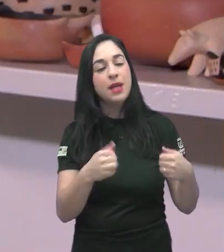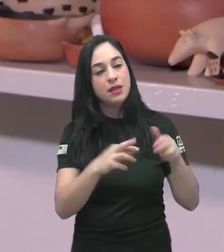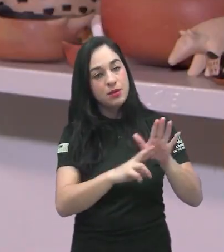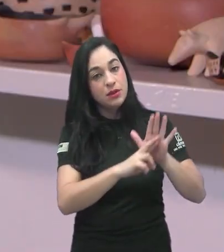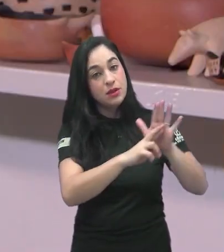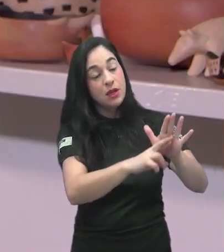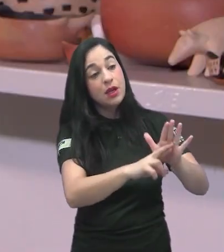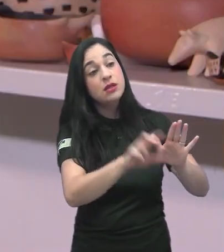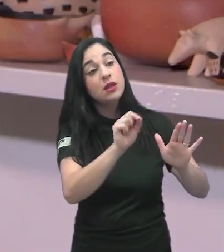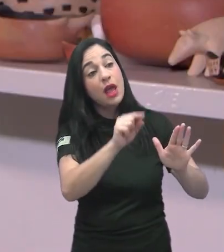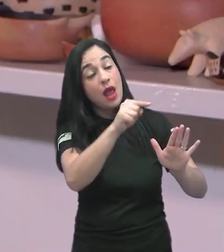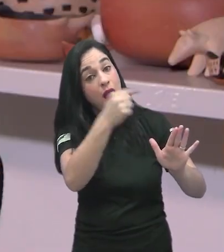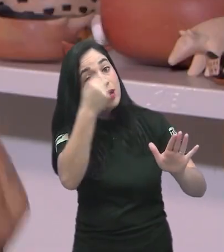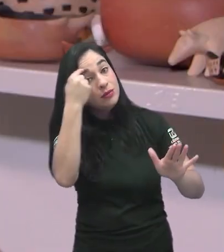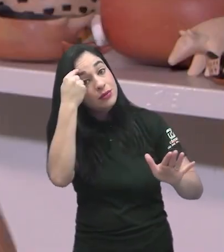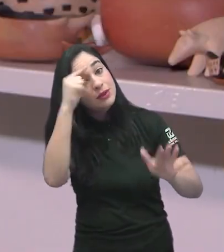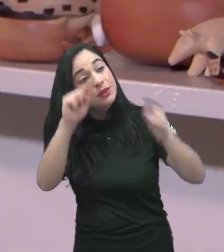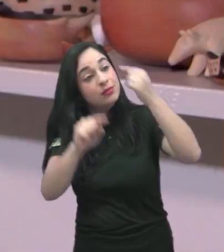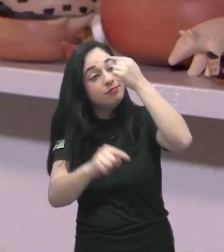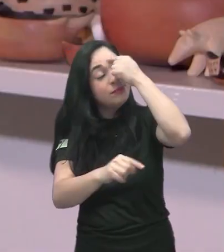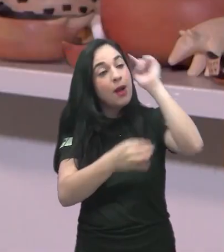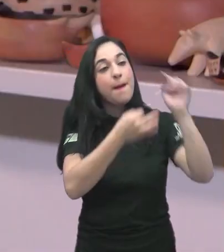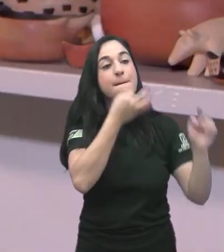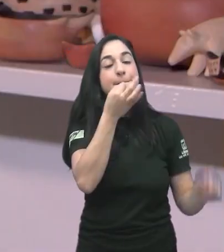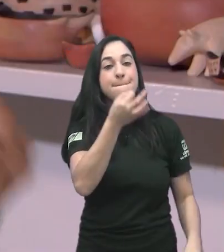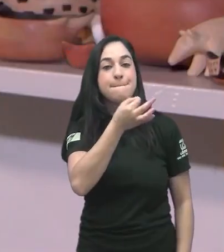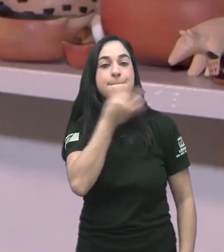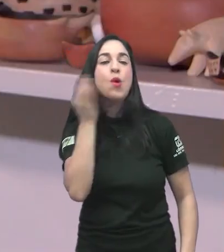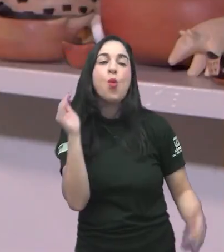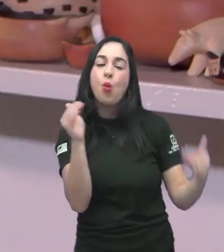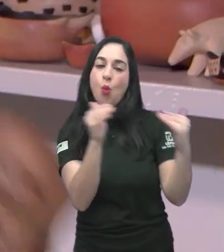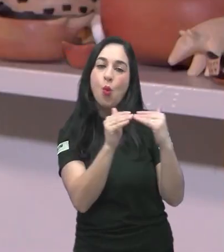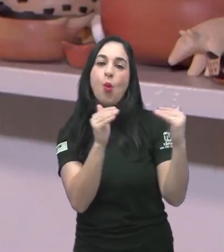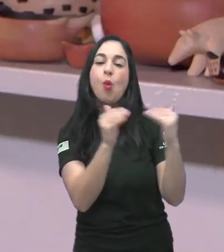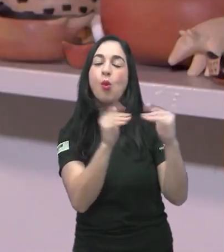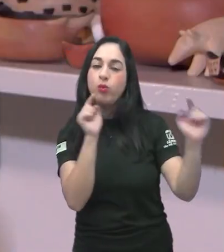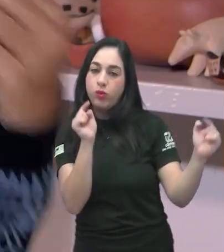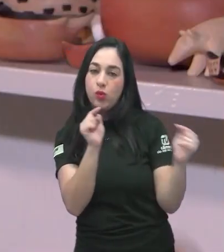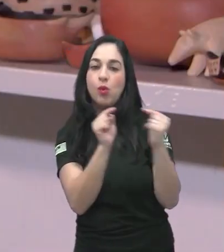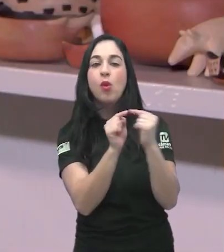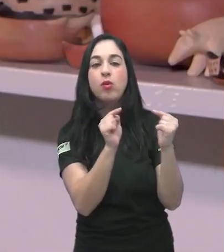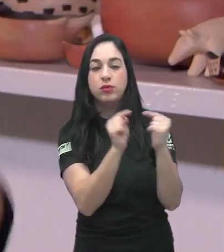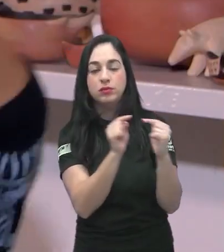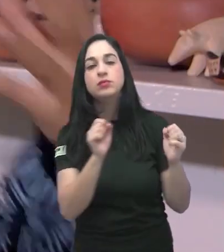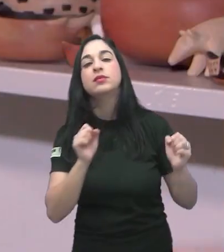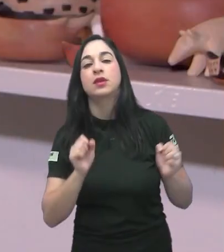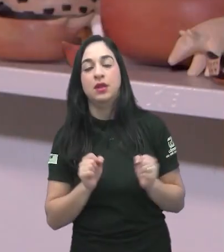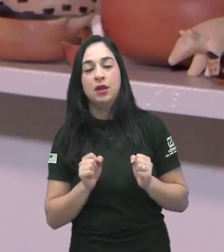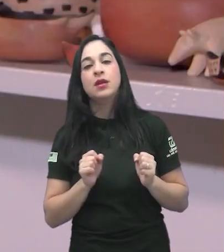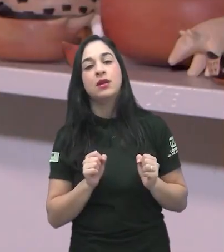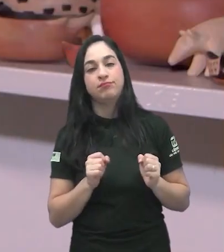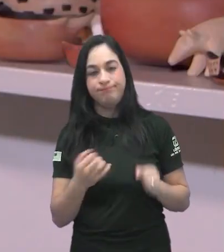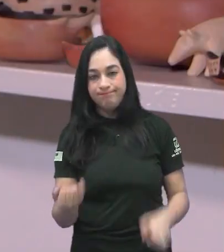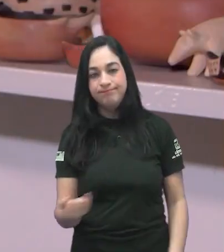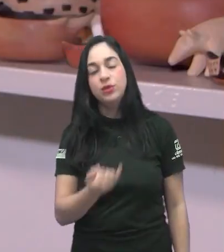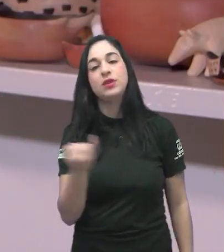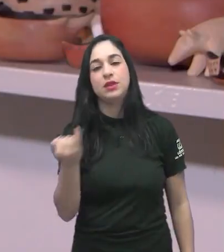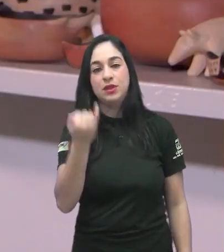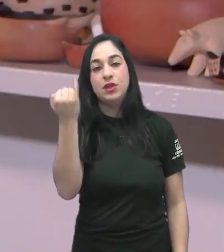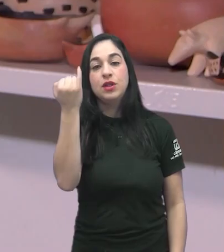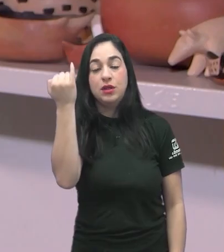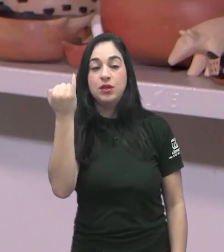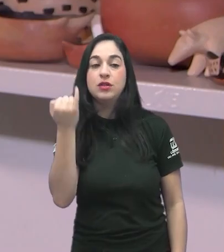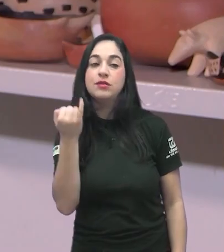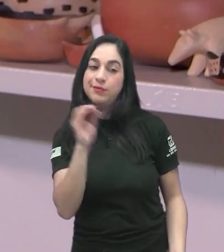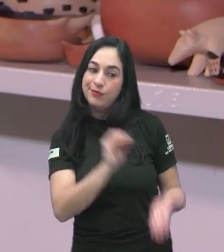pouco vaga. Eu acho que a representatividade tem que estar linkada com propostas, com atividades, com, né, tudo isso. Mas ela